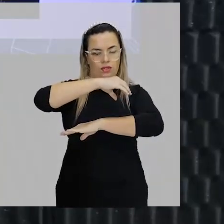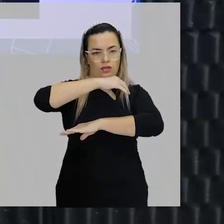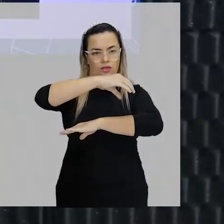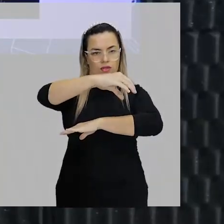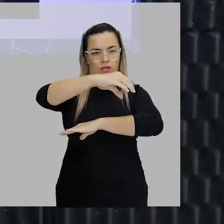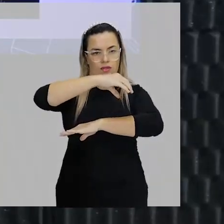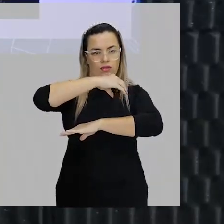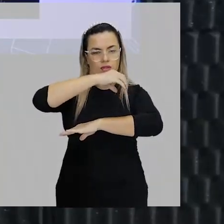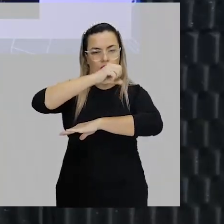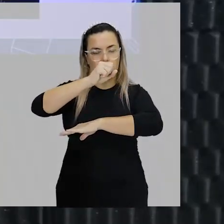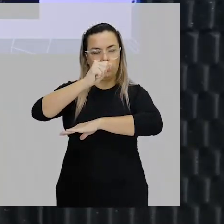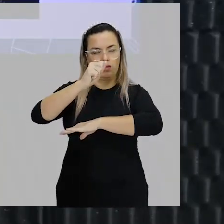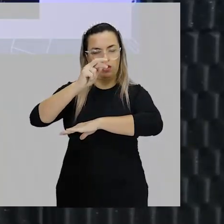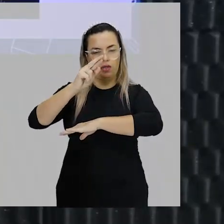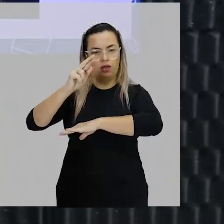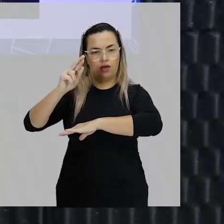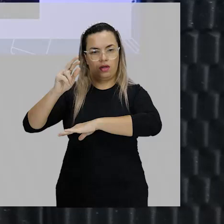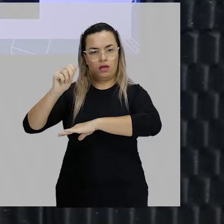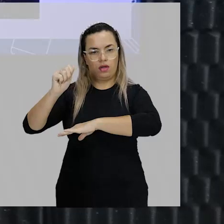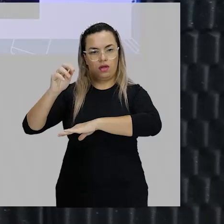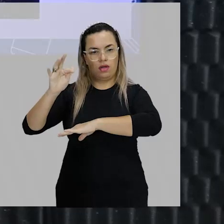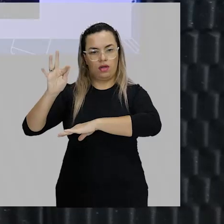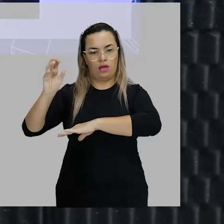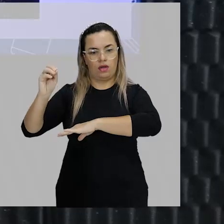por cima desse sarrafo.